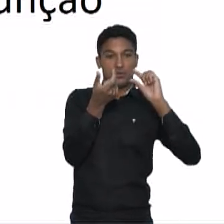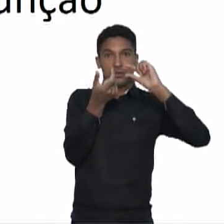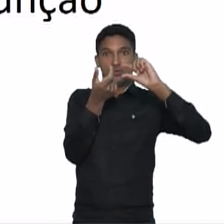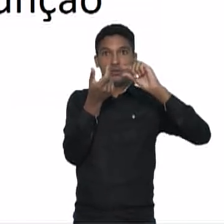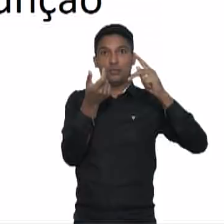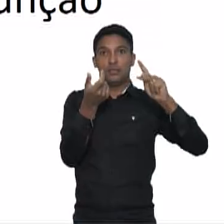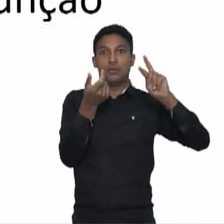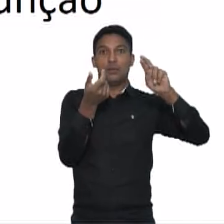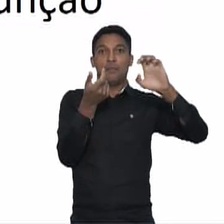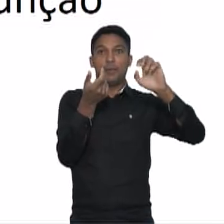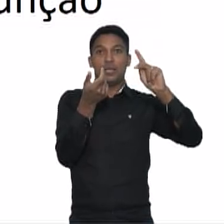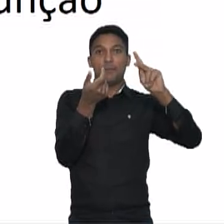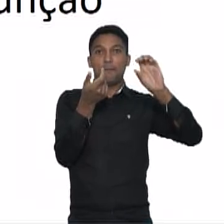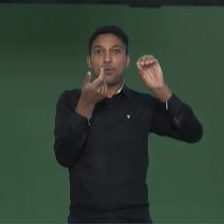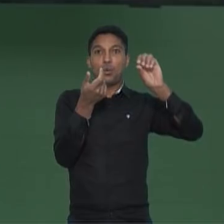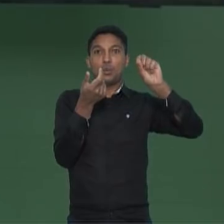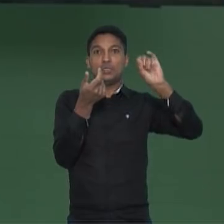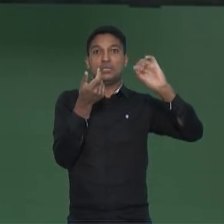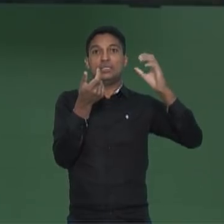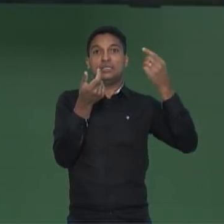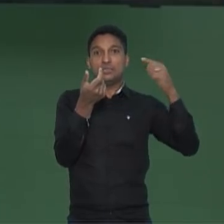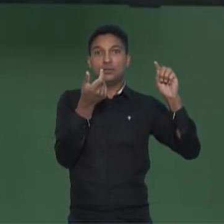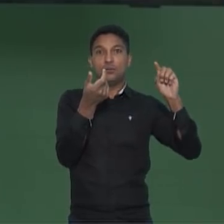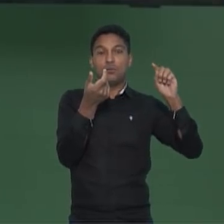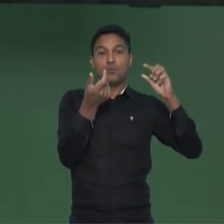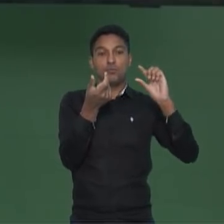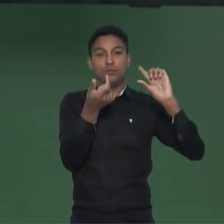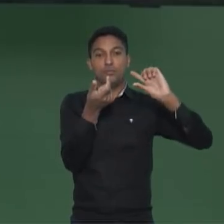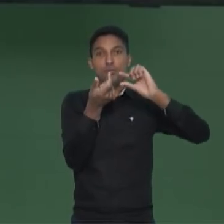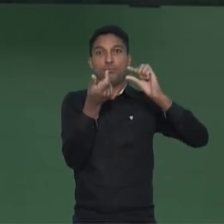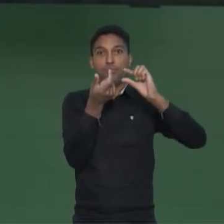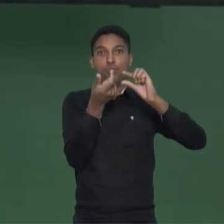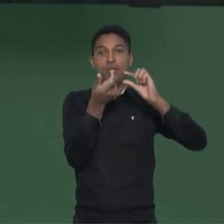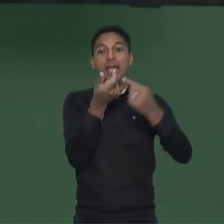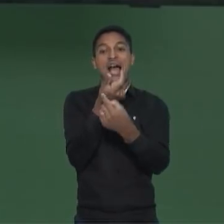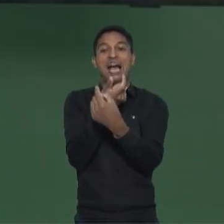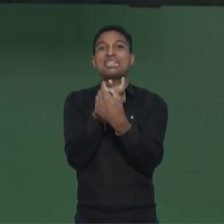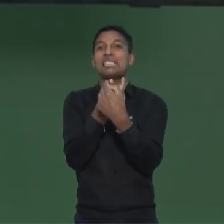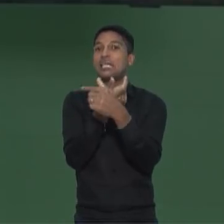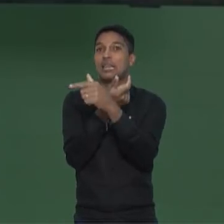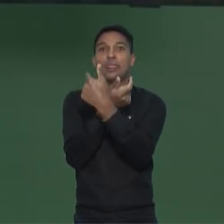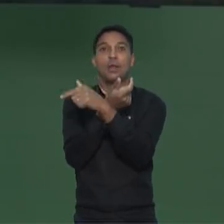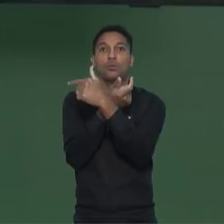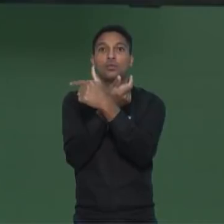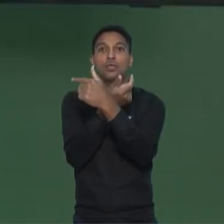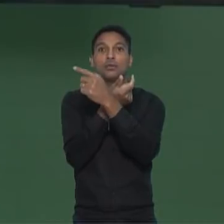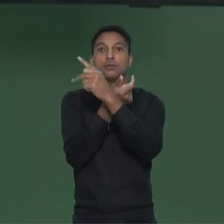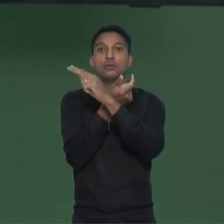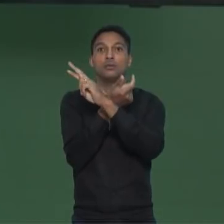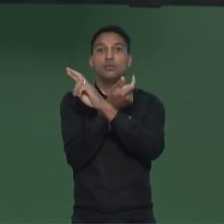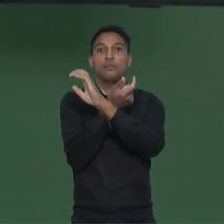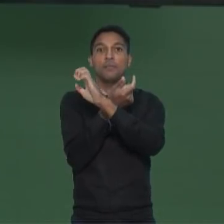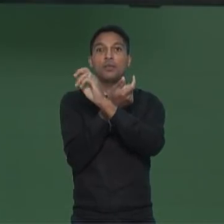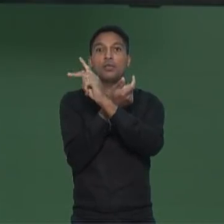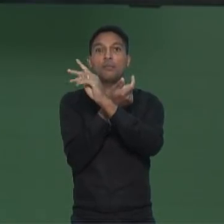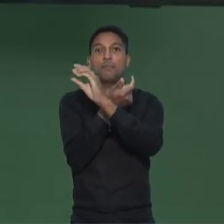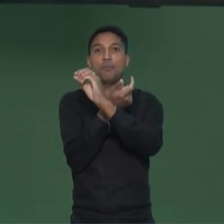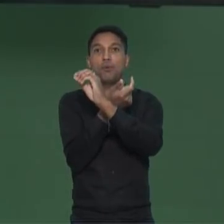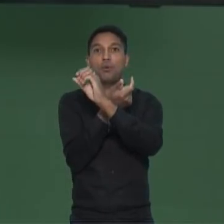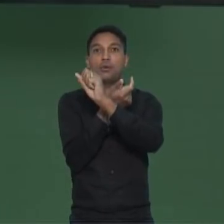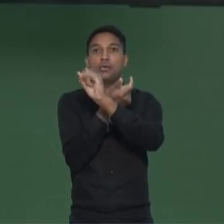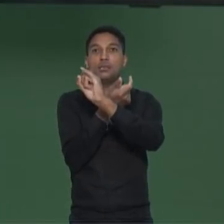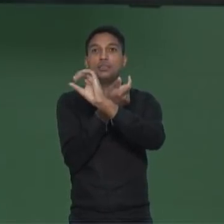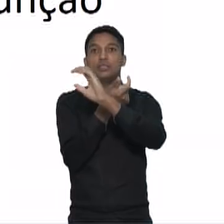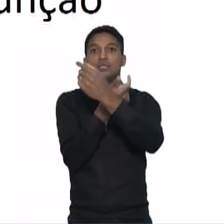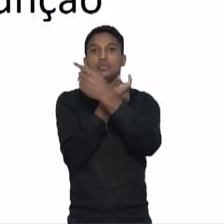Então, ao verbo encontrar, estão ligados dois termos. Letra A quer saber quais são esses termos e